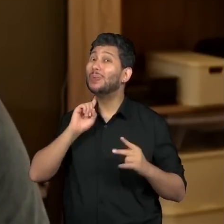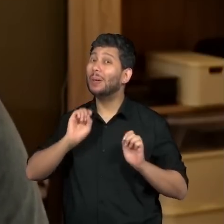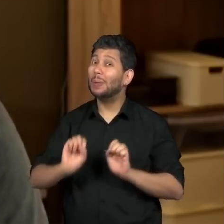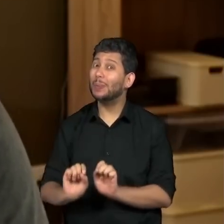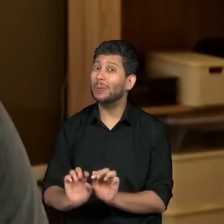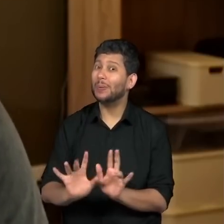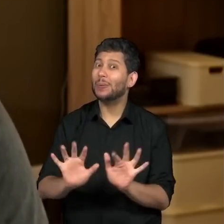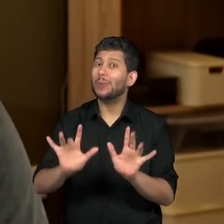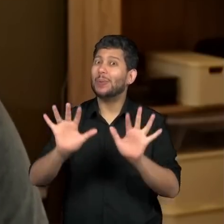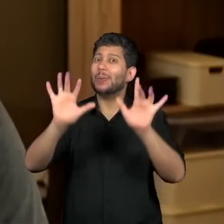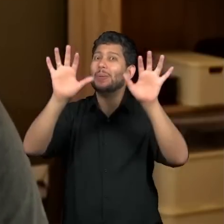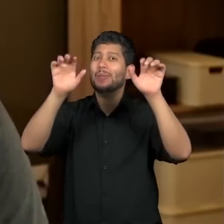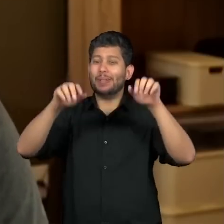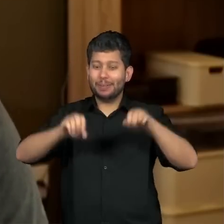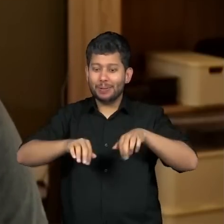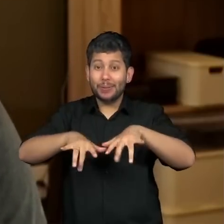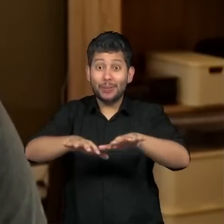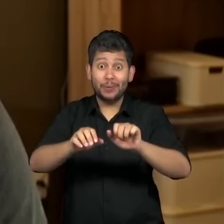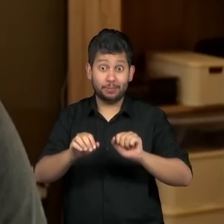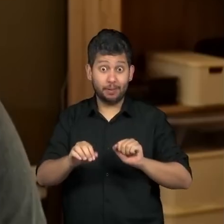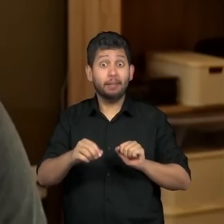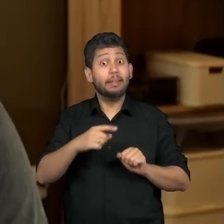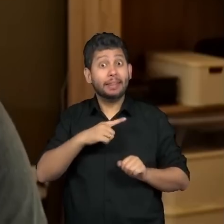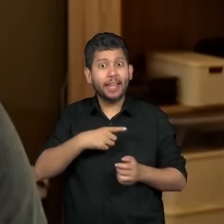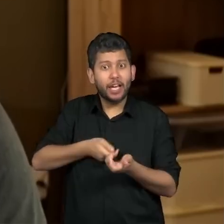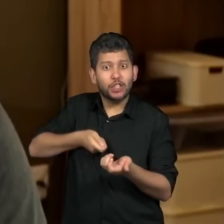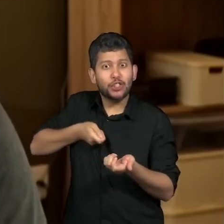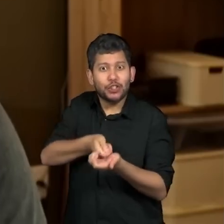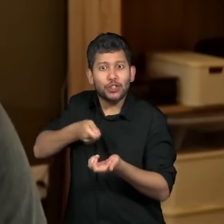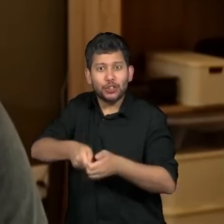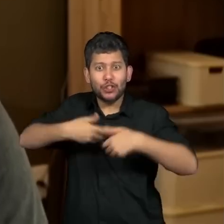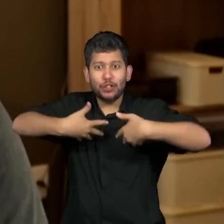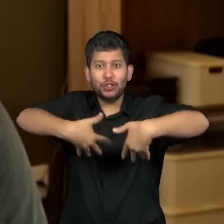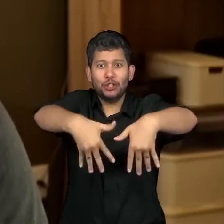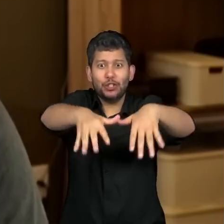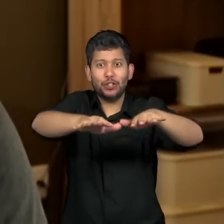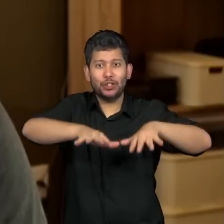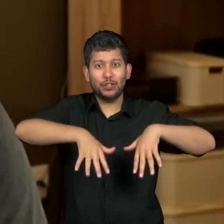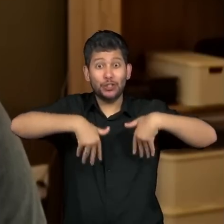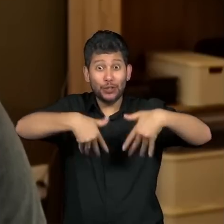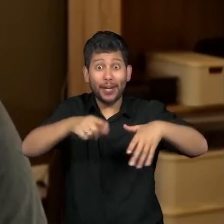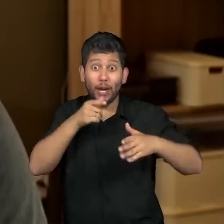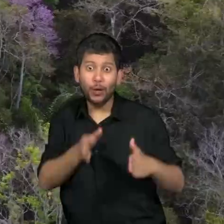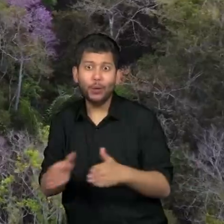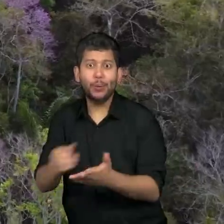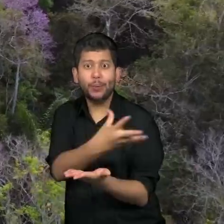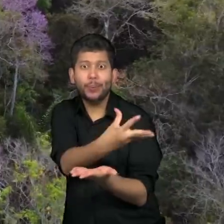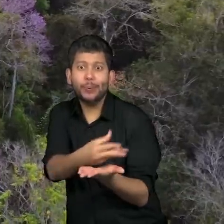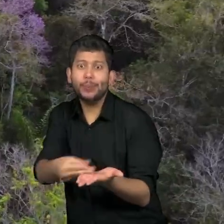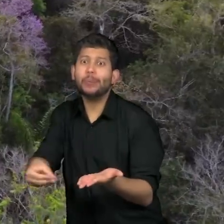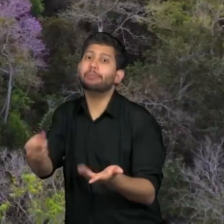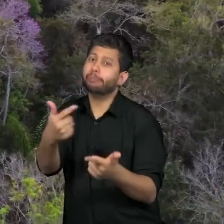né? O uso intensivo de agrotóxicos em determinados tipos de vegetação também é um impacto.